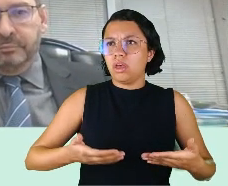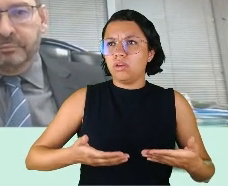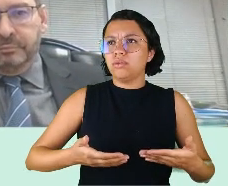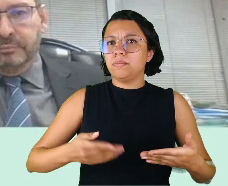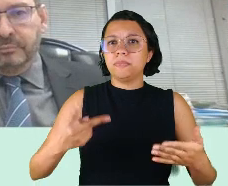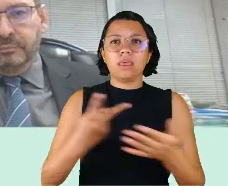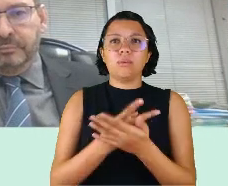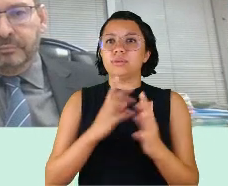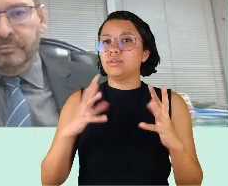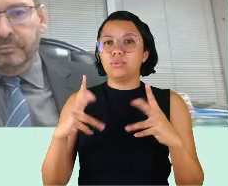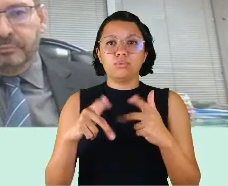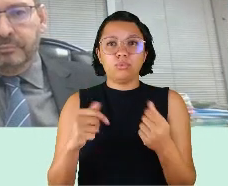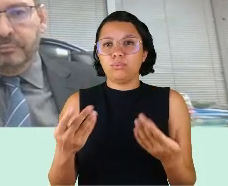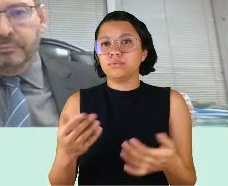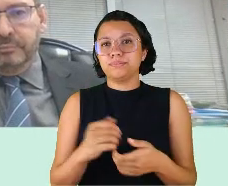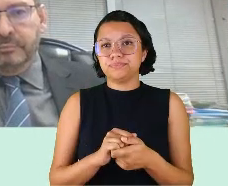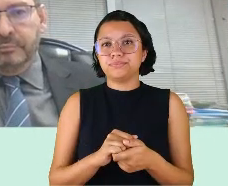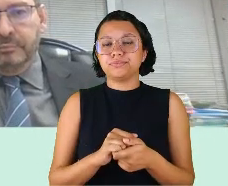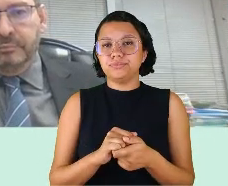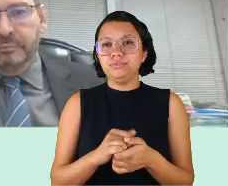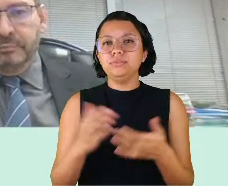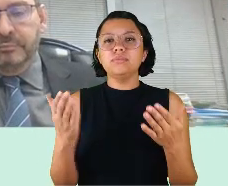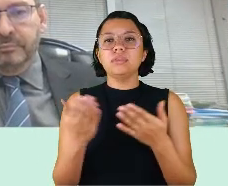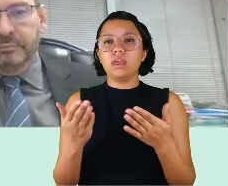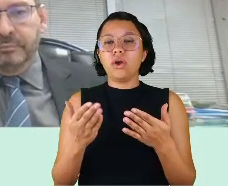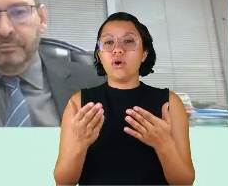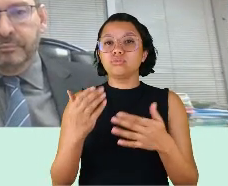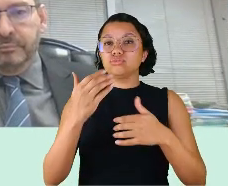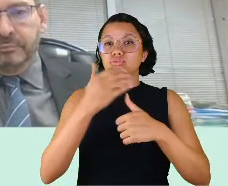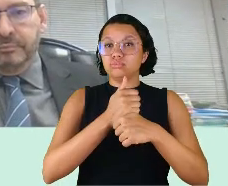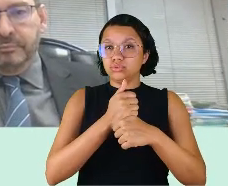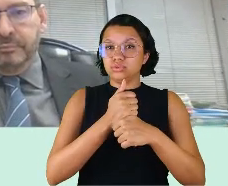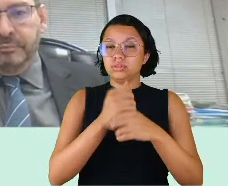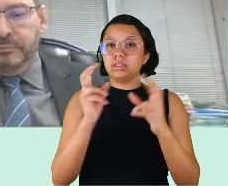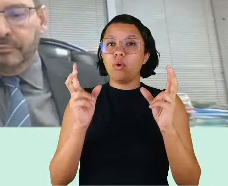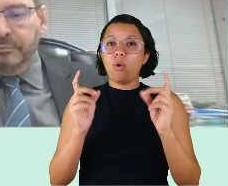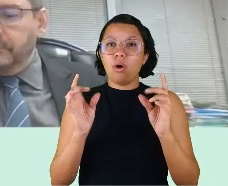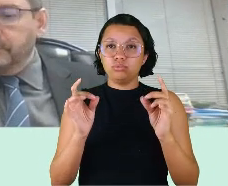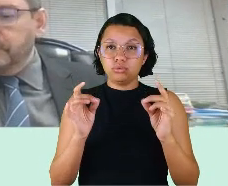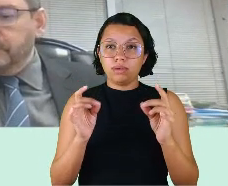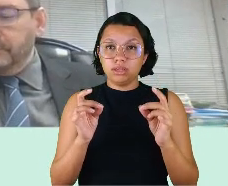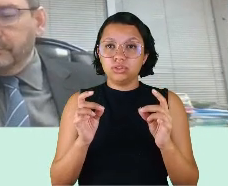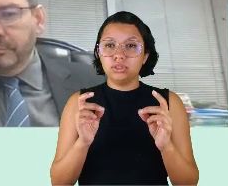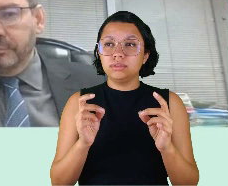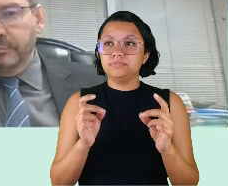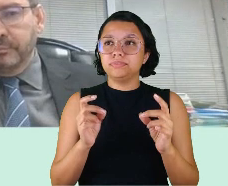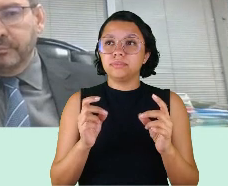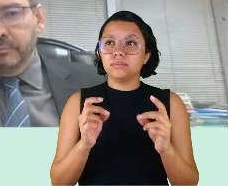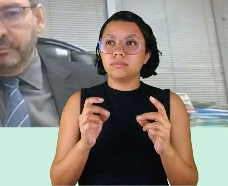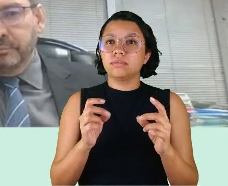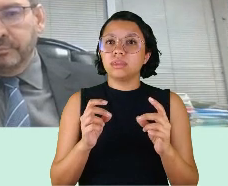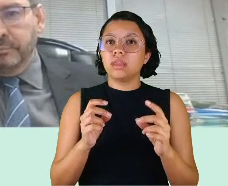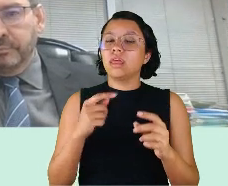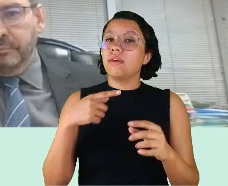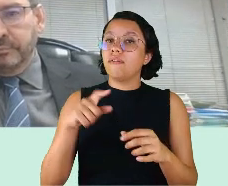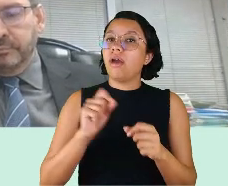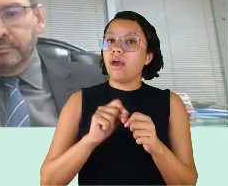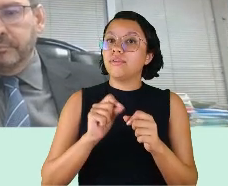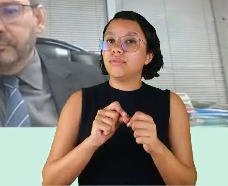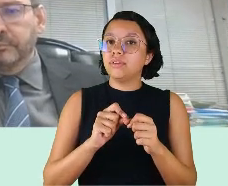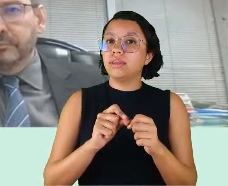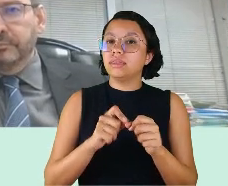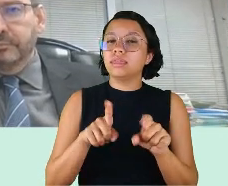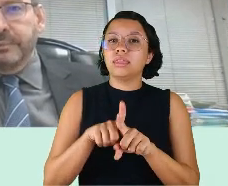servidores, né? Está acontecendo com todo mundo. Agora, a substituição automática, ela vai ser